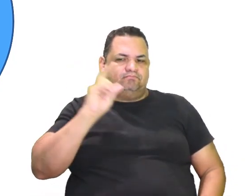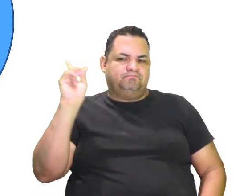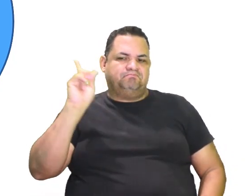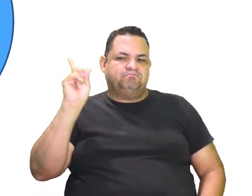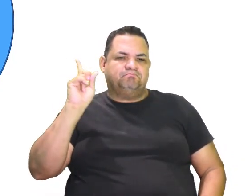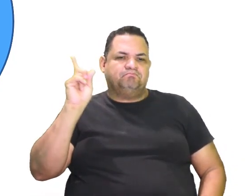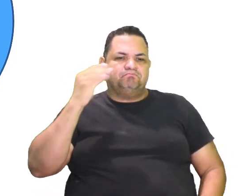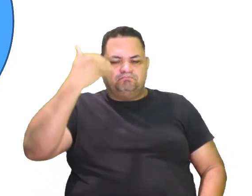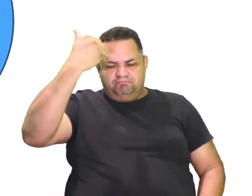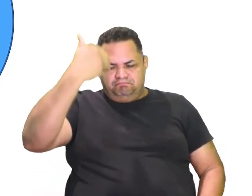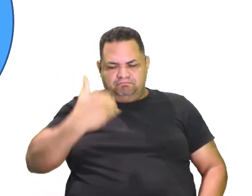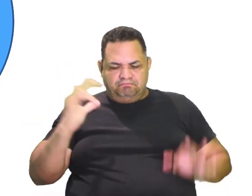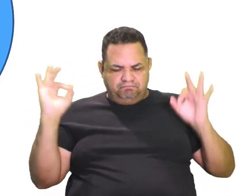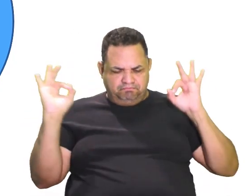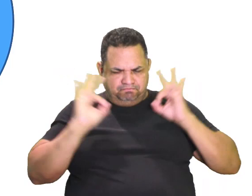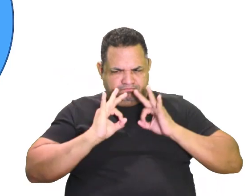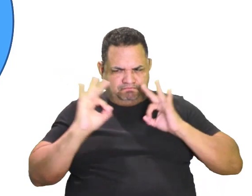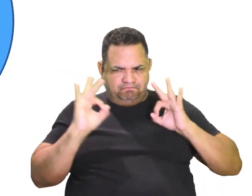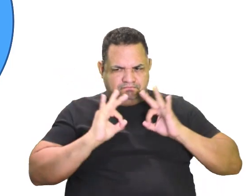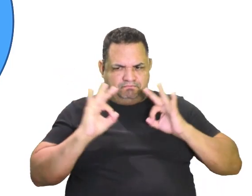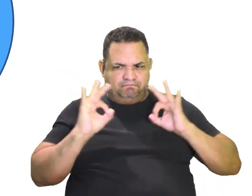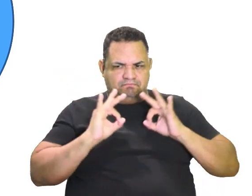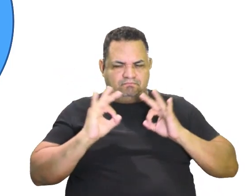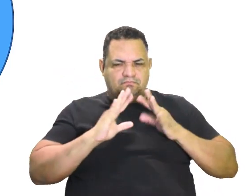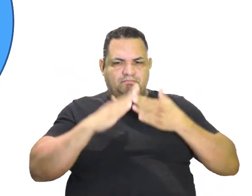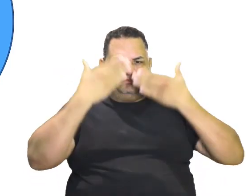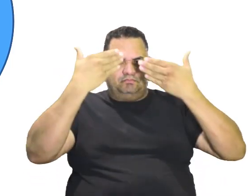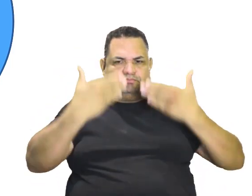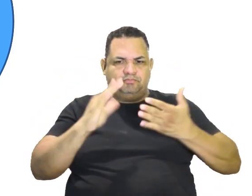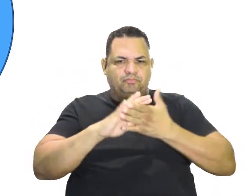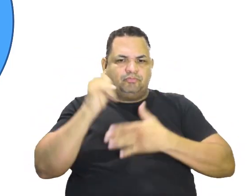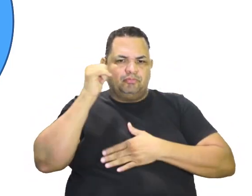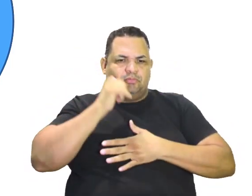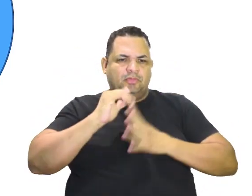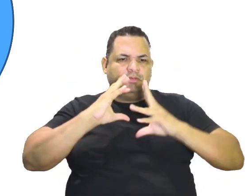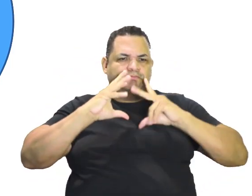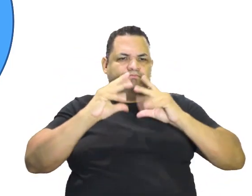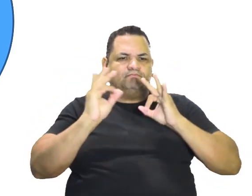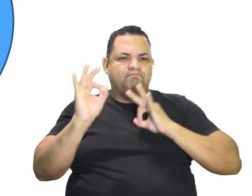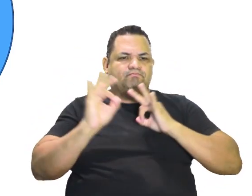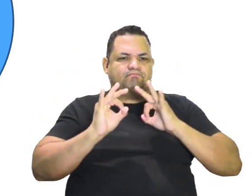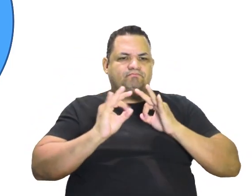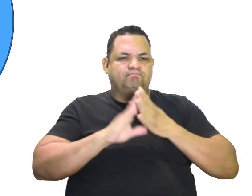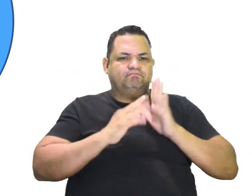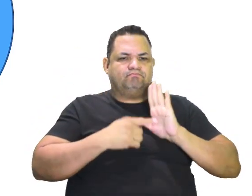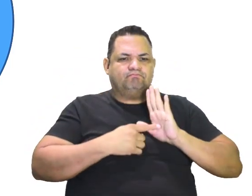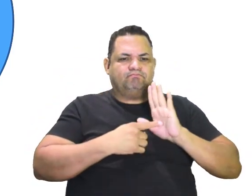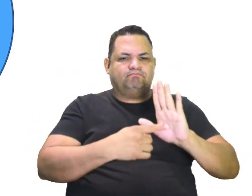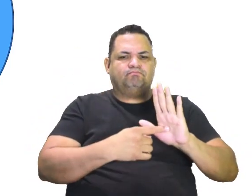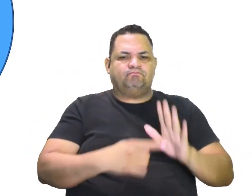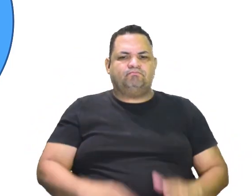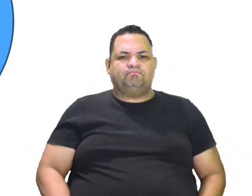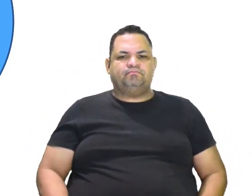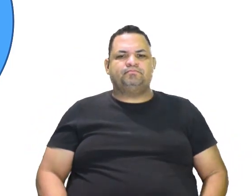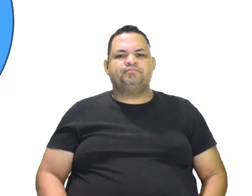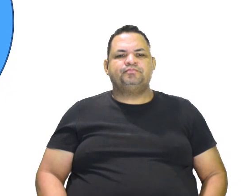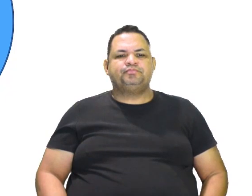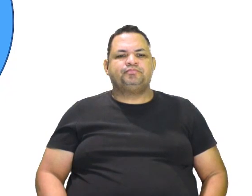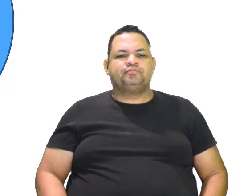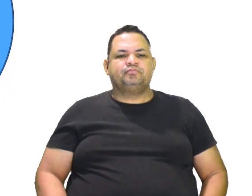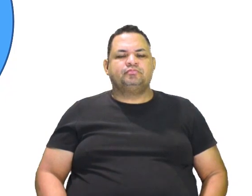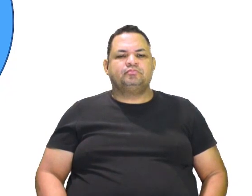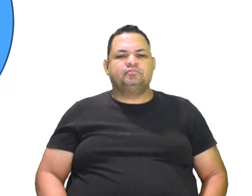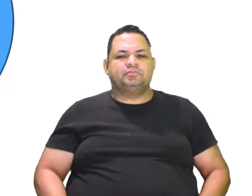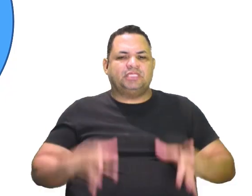é fisicamente perfeita, né? É uma forma de mulher totalmente reconhecível. Então veja aqui